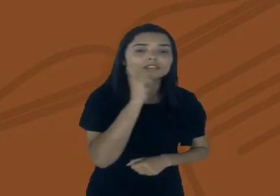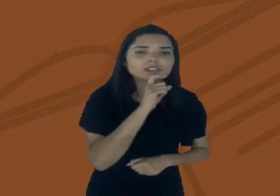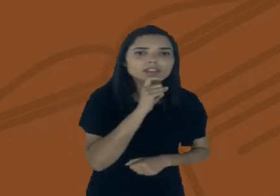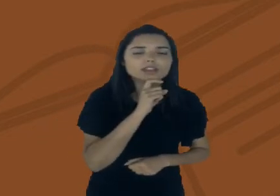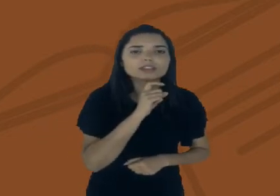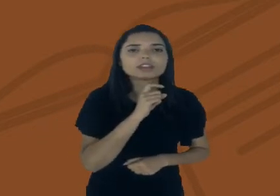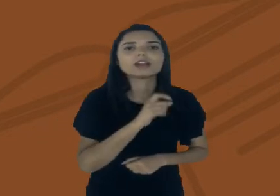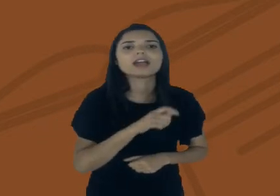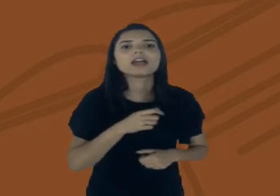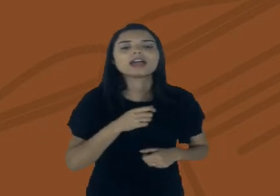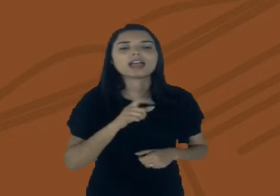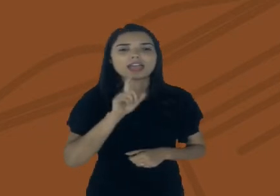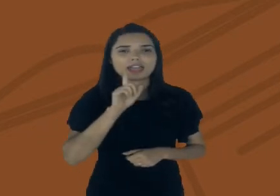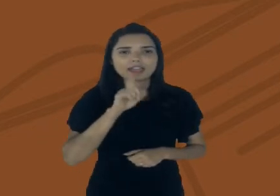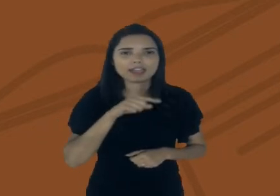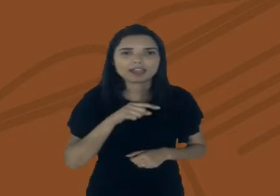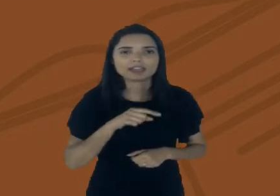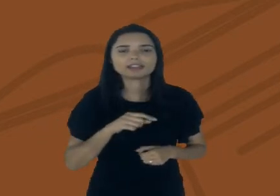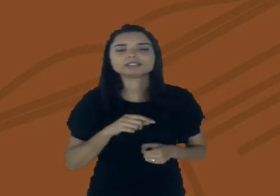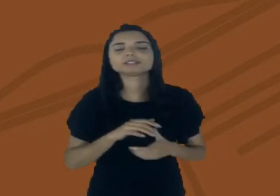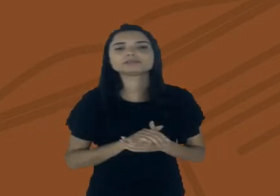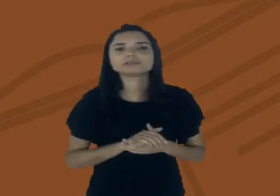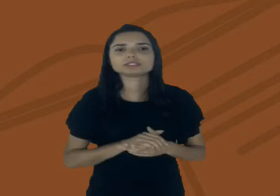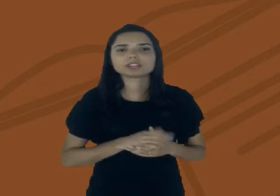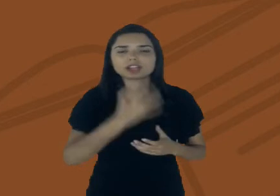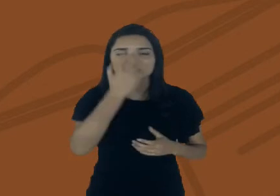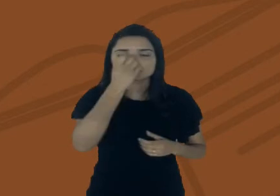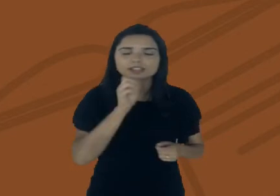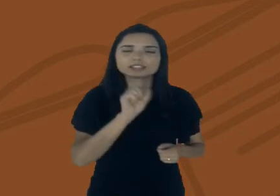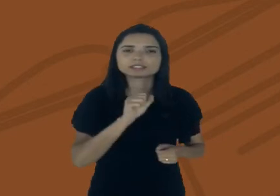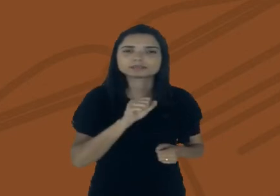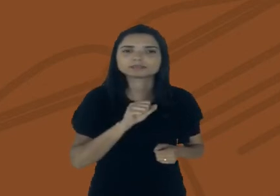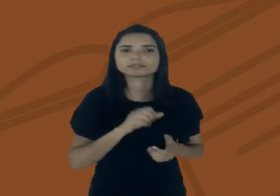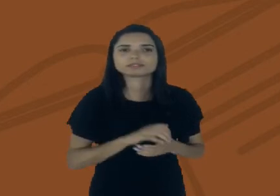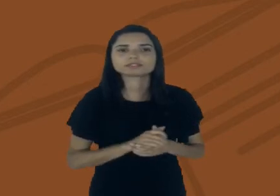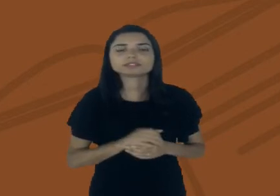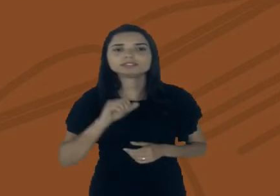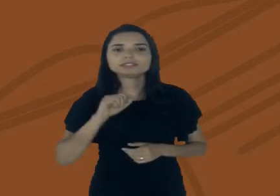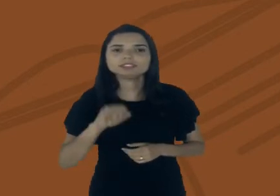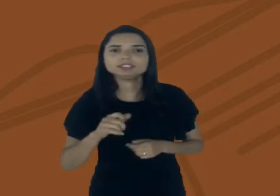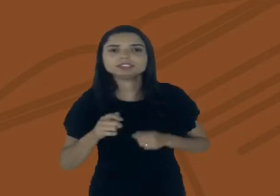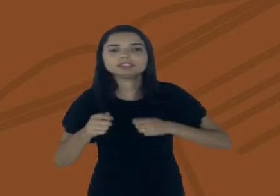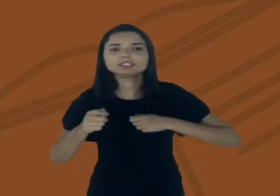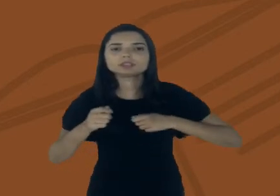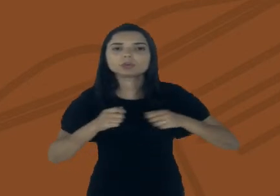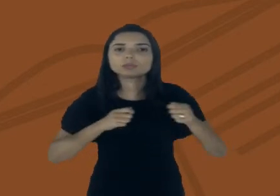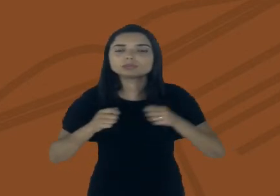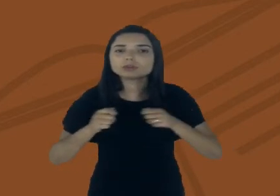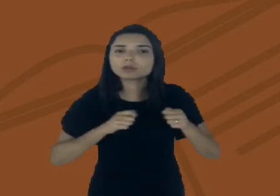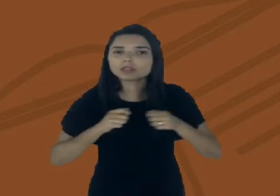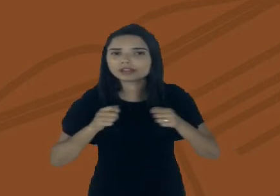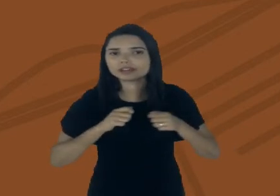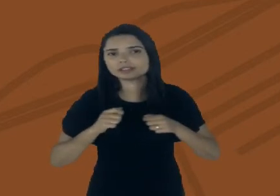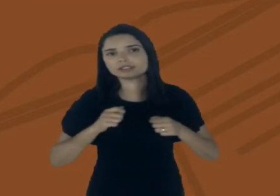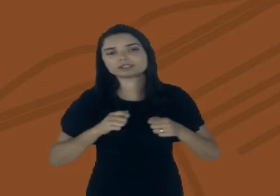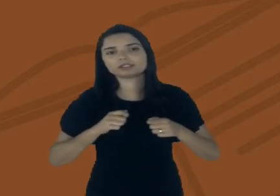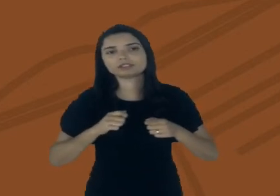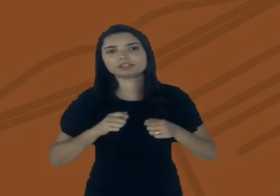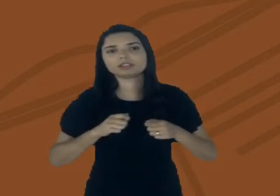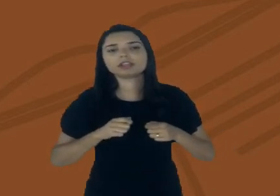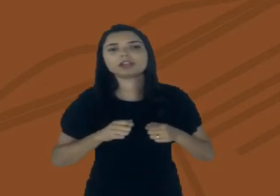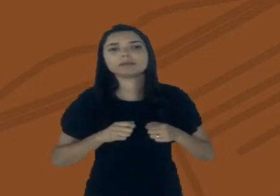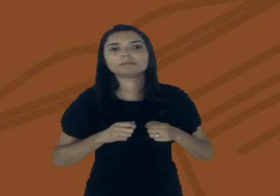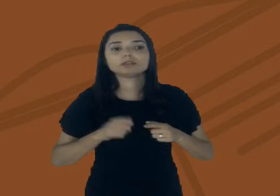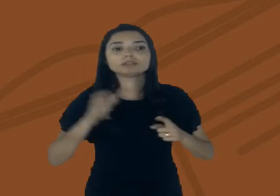sobre ela. Quando não é controlado, o diabetes pode trazer sérias complicações à saúde. Então, lembre-se disso. Quando alguém diz assim, mas a diabetes